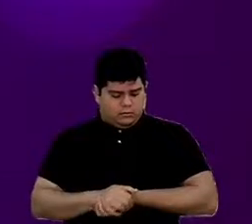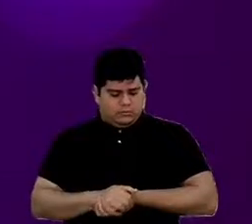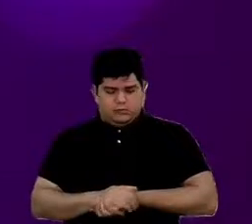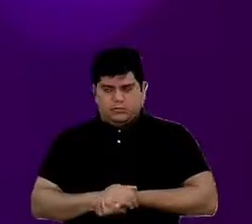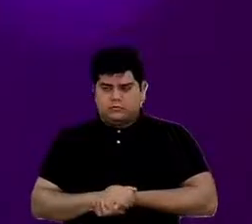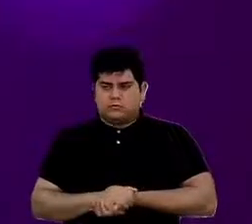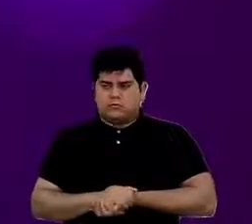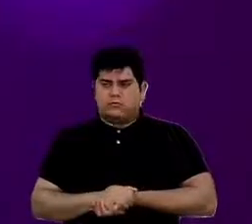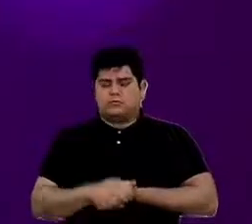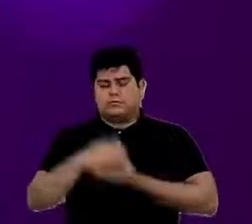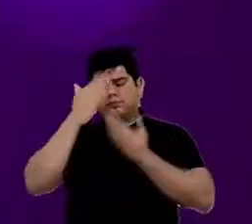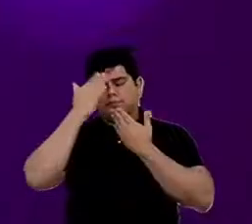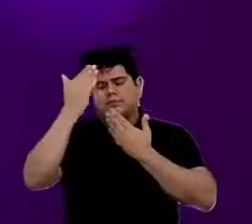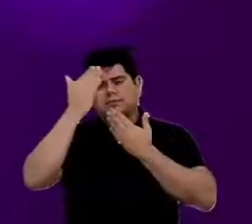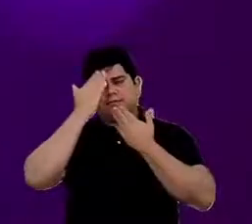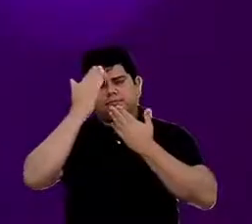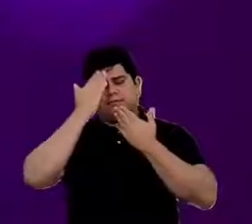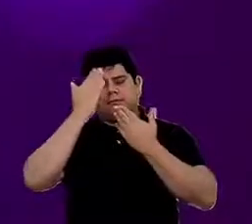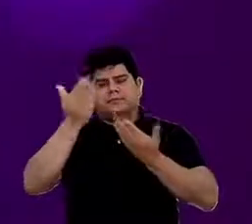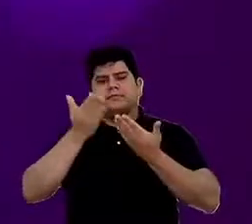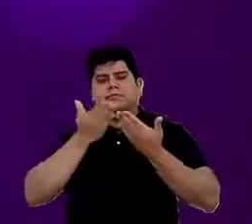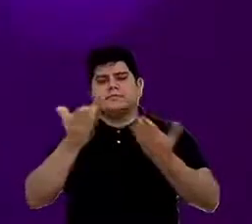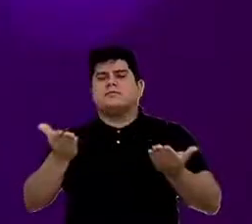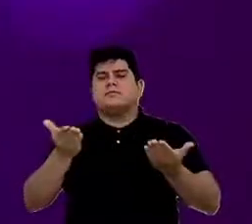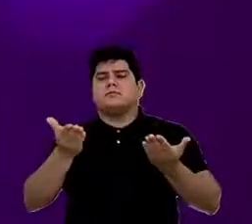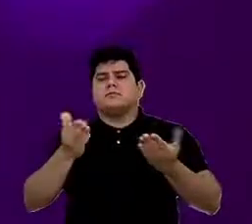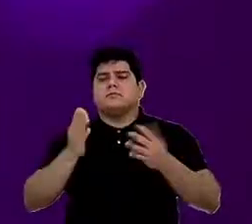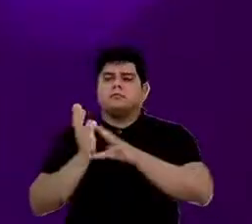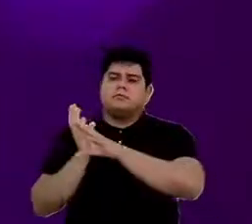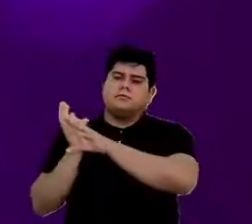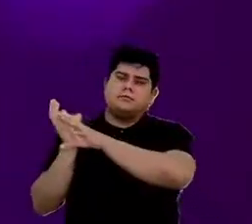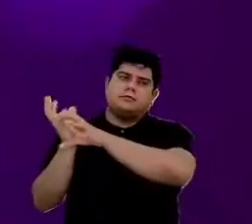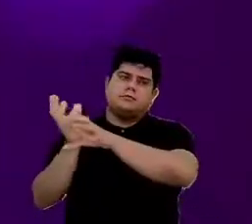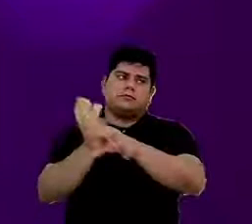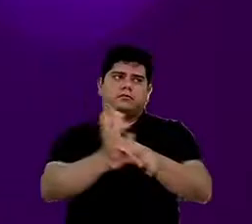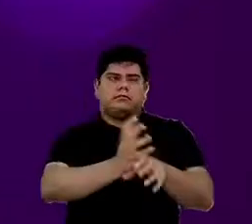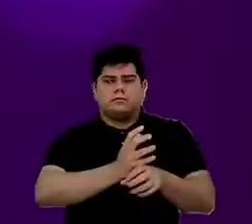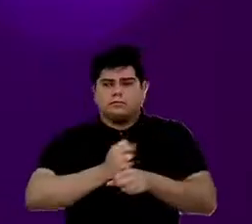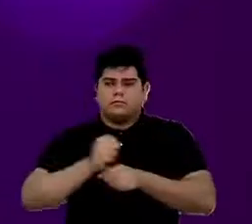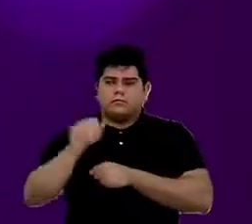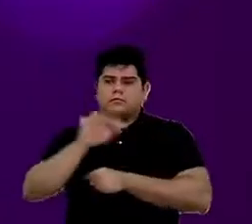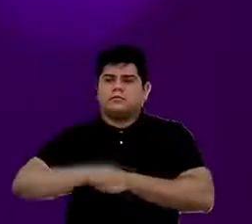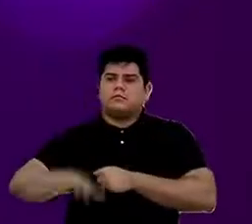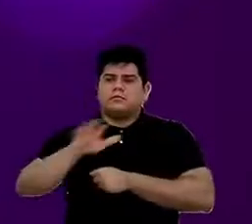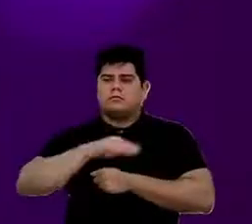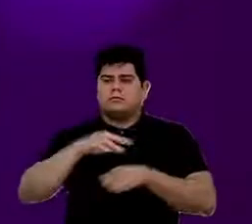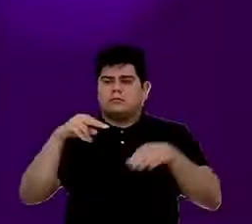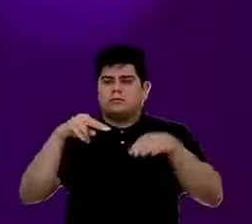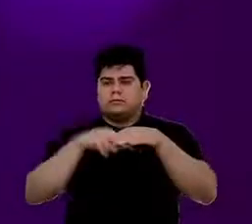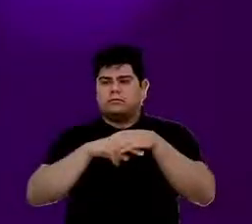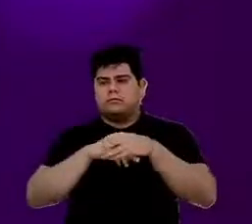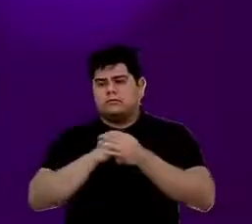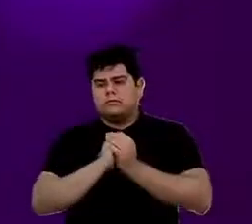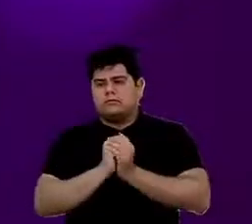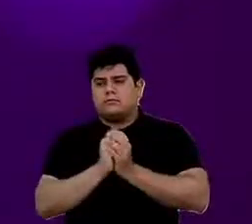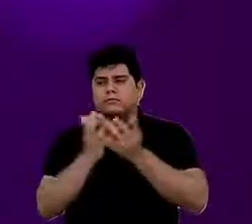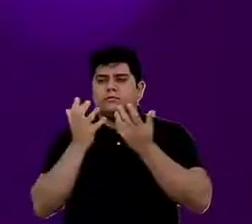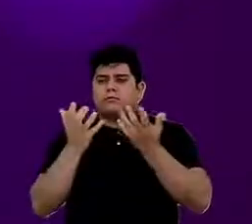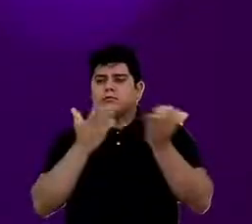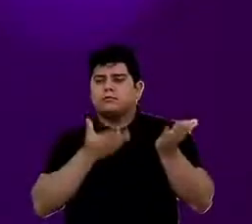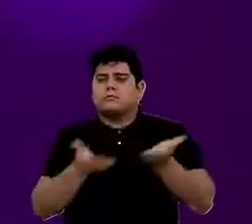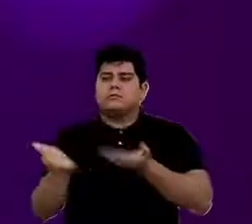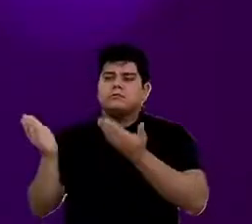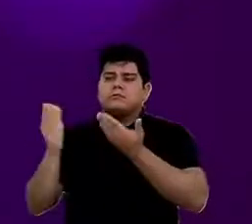Excelente, Henrique, obrigado. Você fez um apanhado geral sobre as intervenções. Muito obrigado. Eu queria passar,